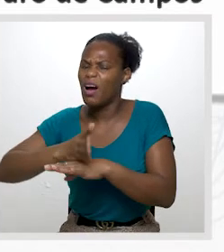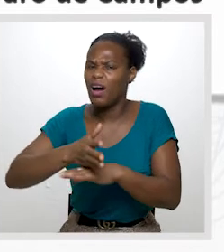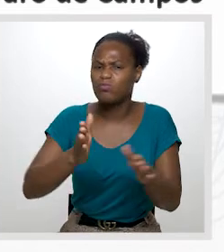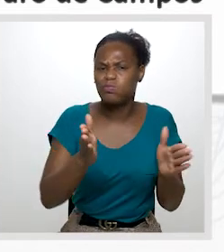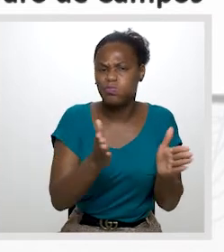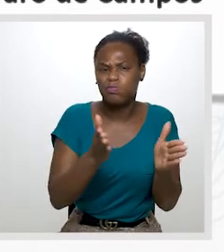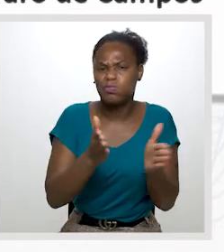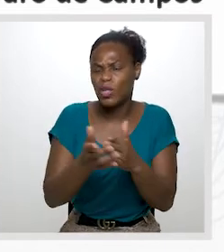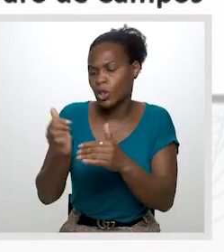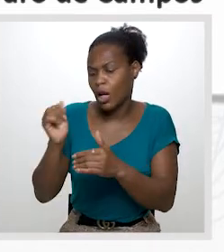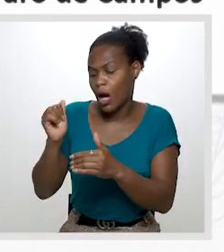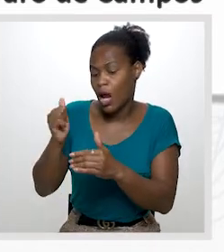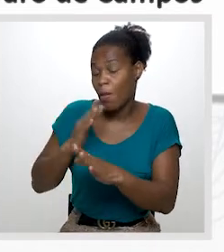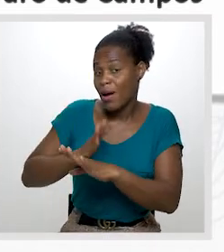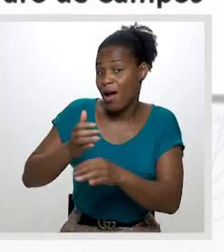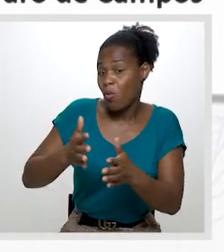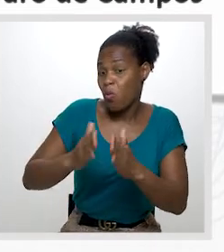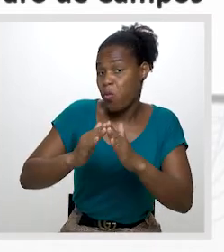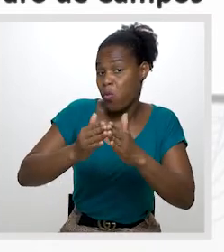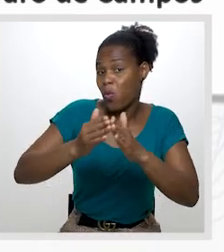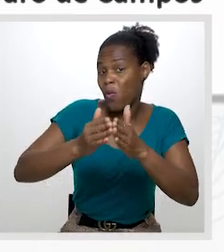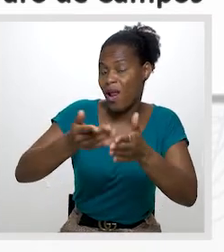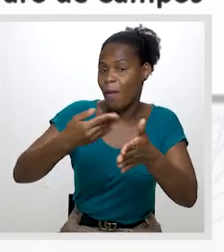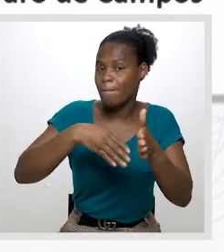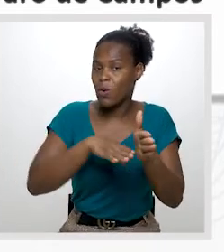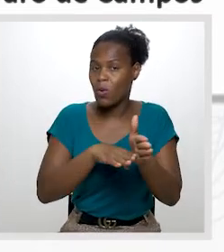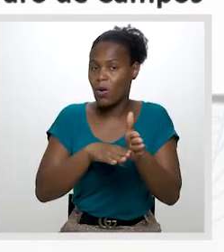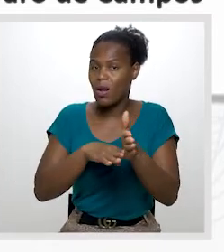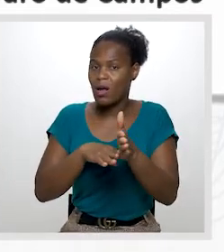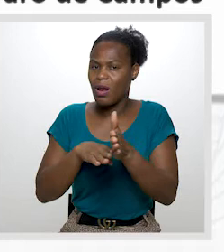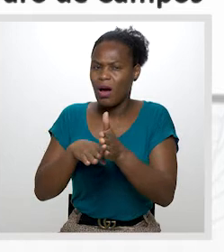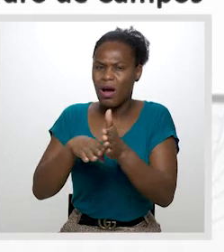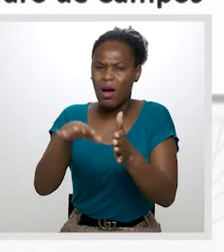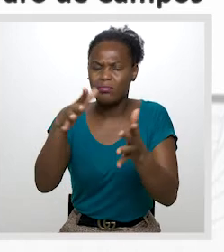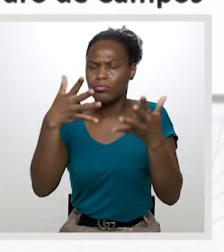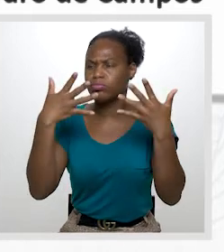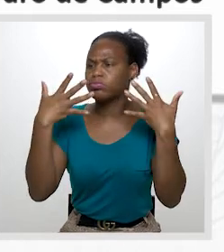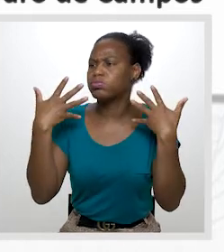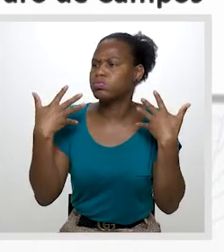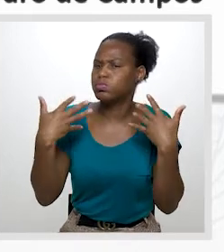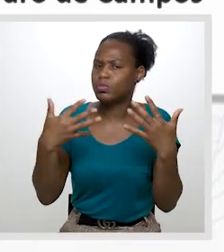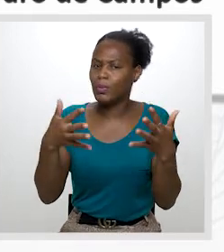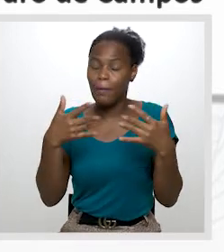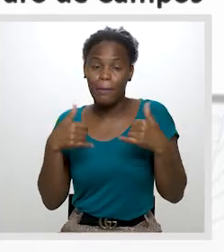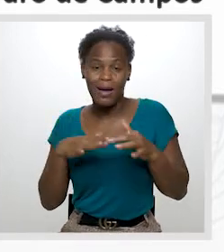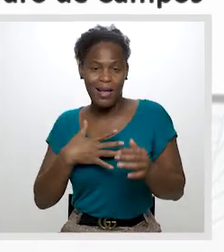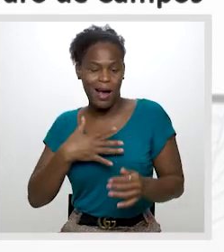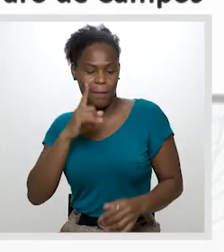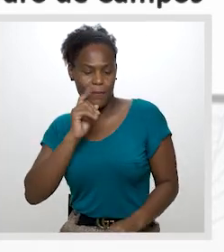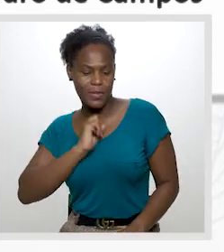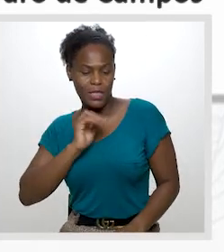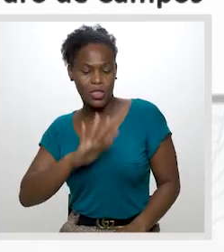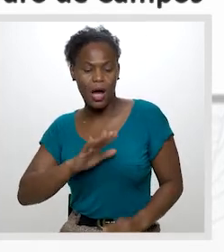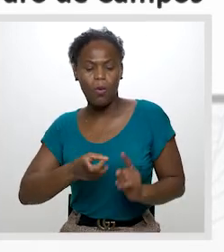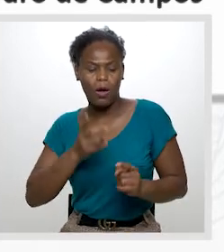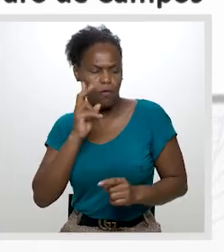surgem barcos pequenos de trás dos navios que estão no porto. Há uma vaga brisa, mas a minha